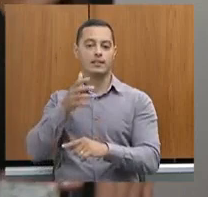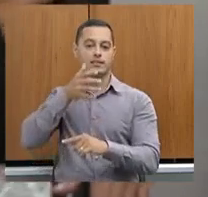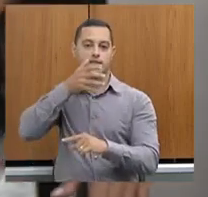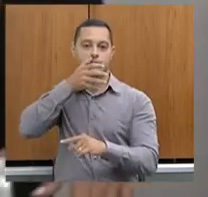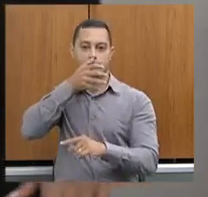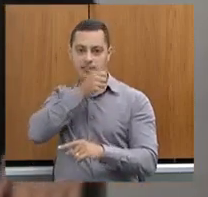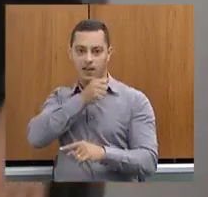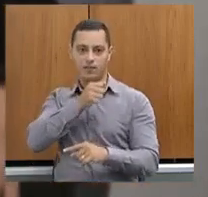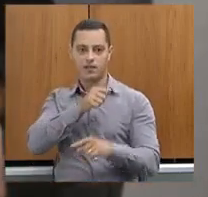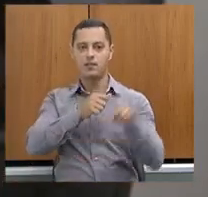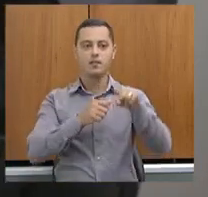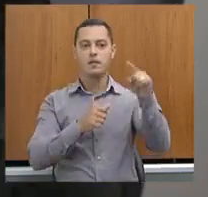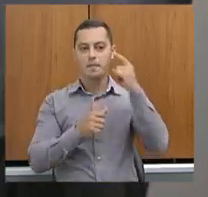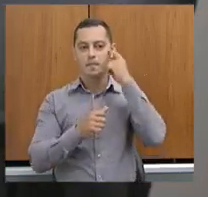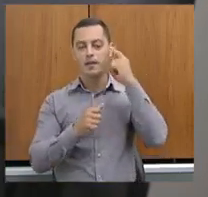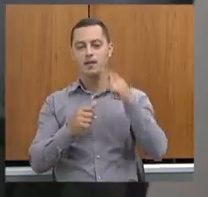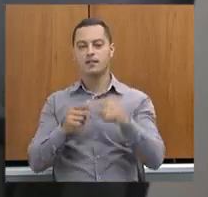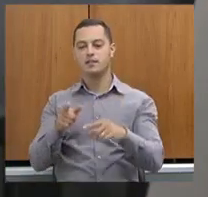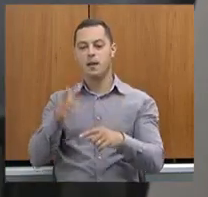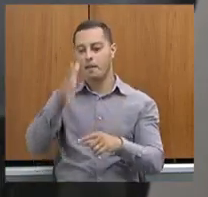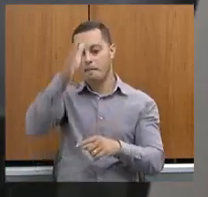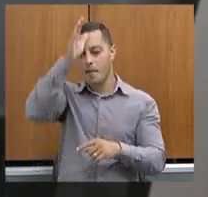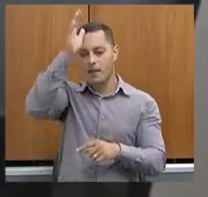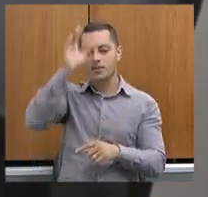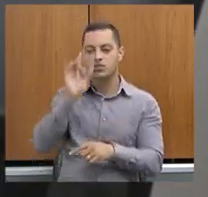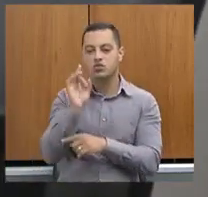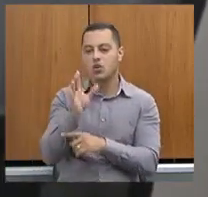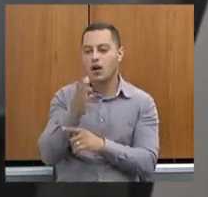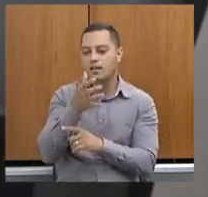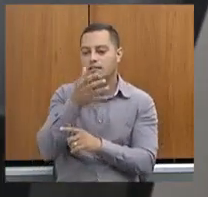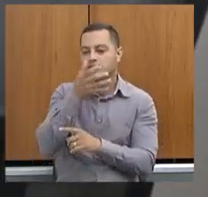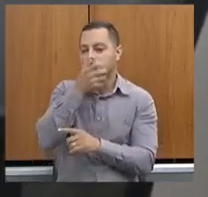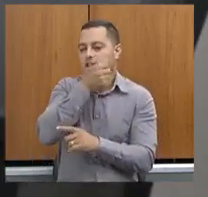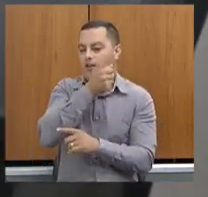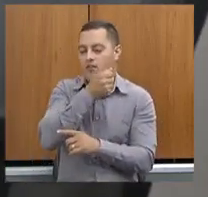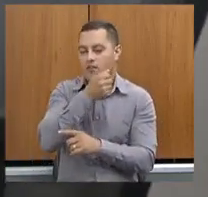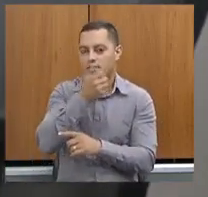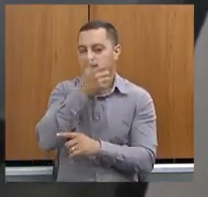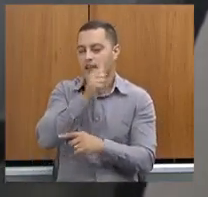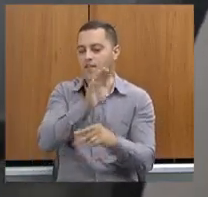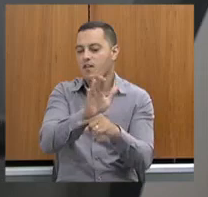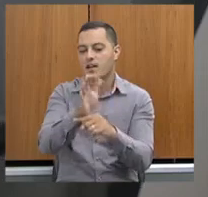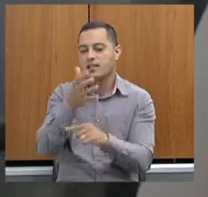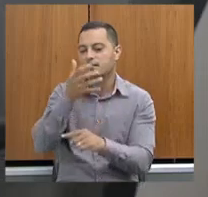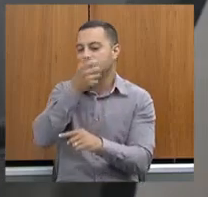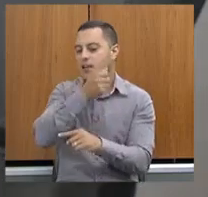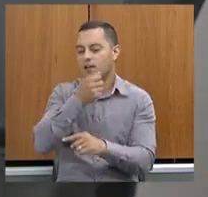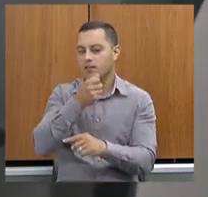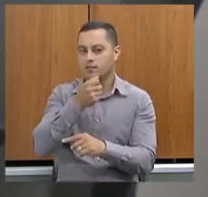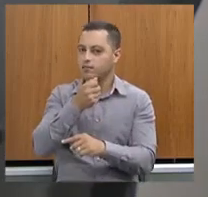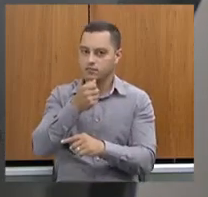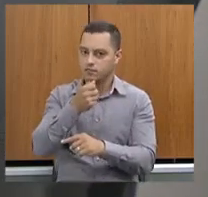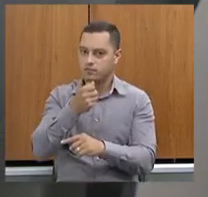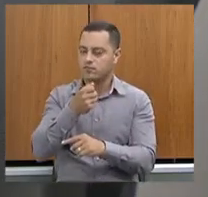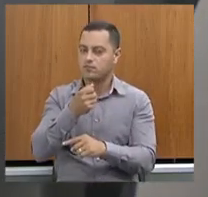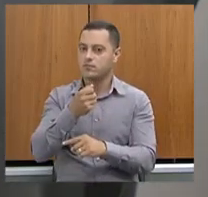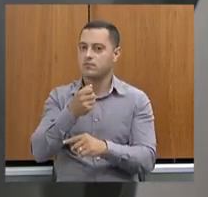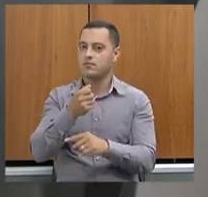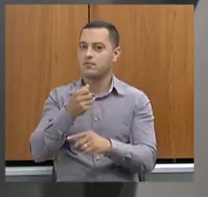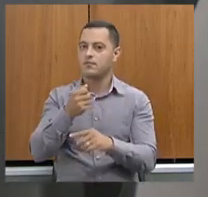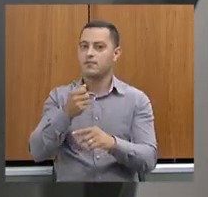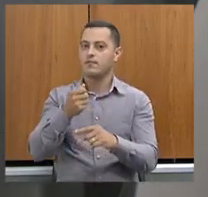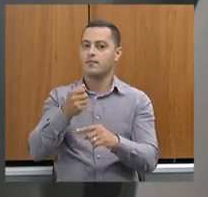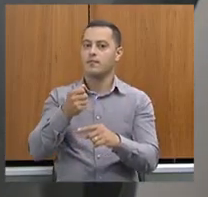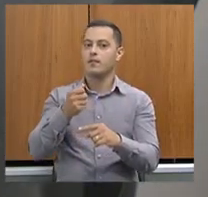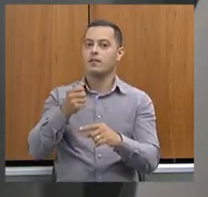bombeiro não tem não tem arranhão na sua imagem em qualquer parte do mundo o bombeiro